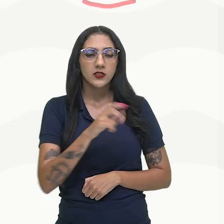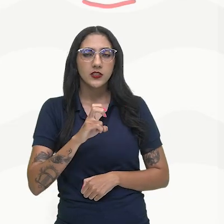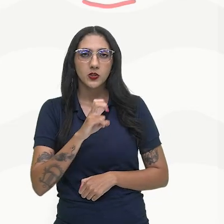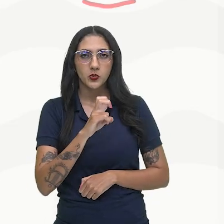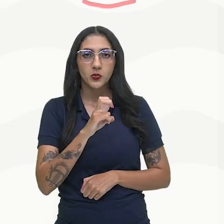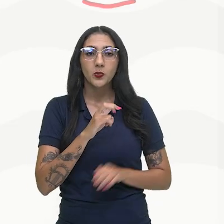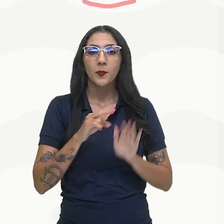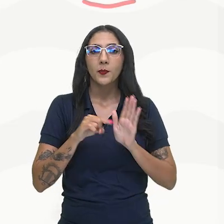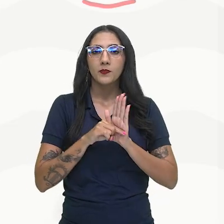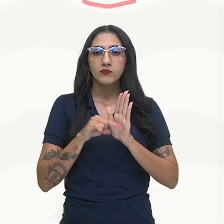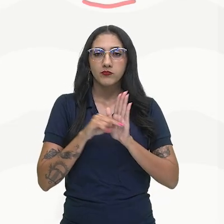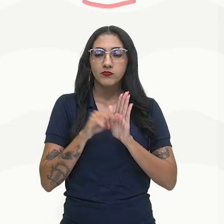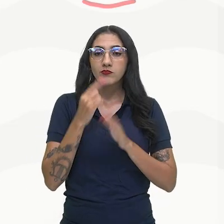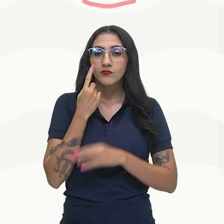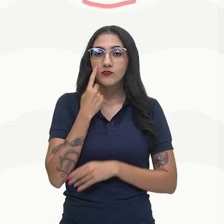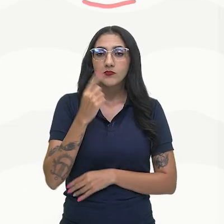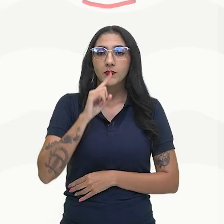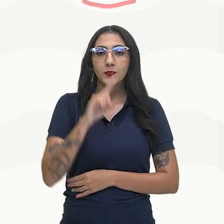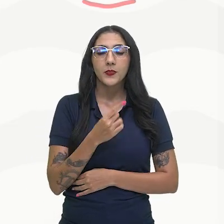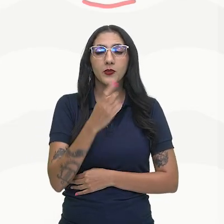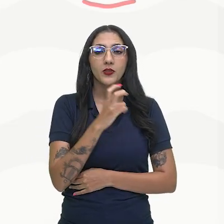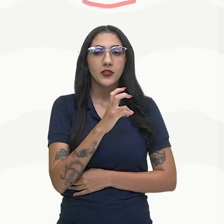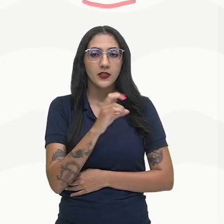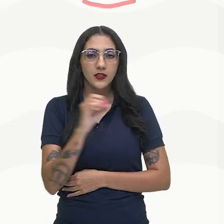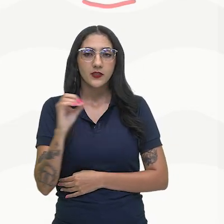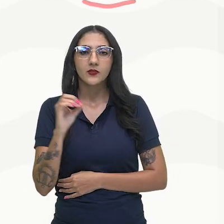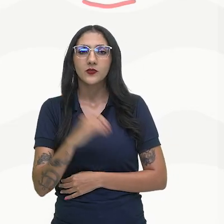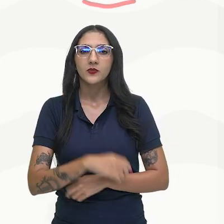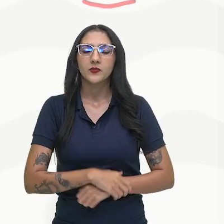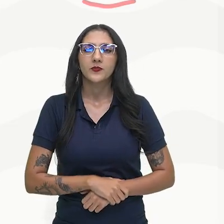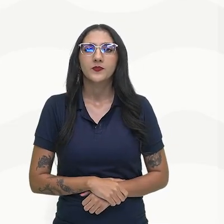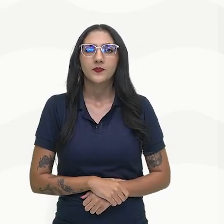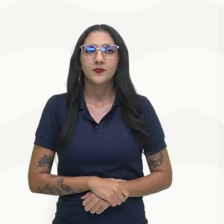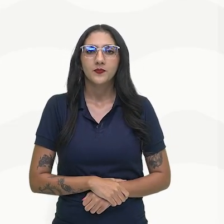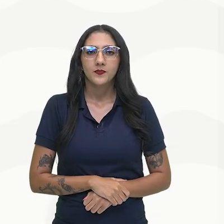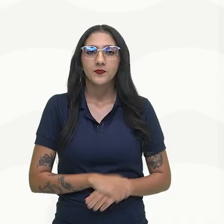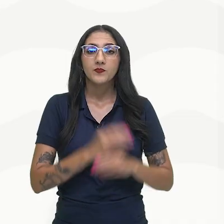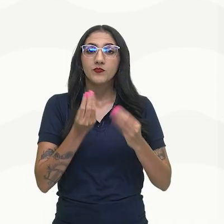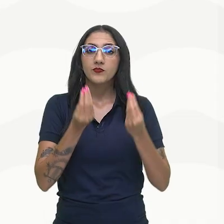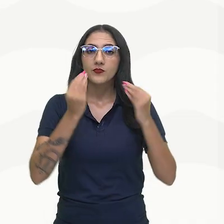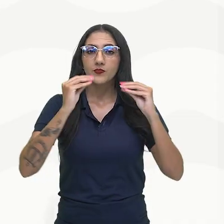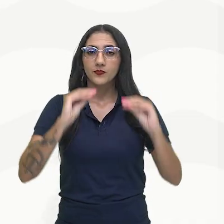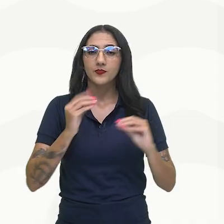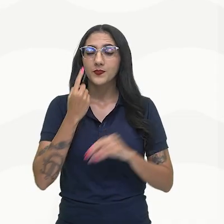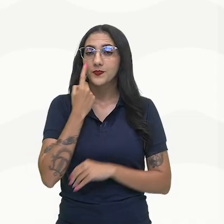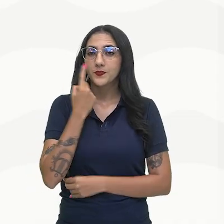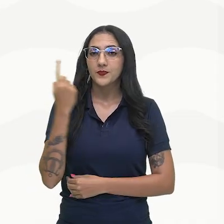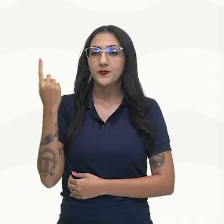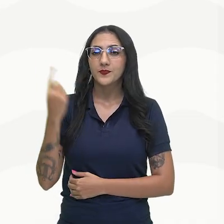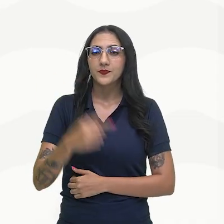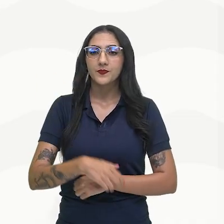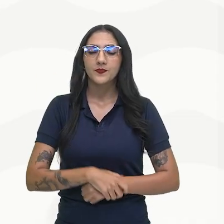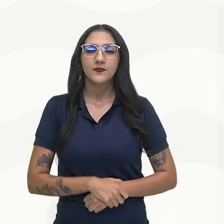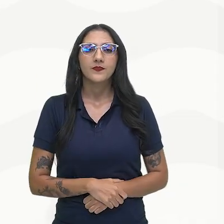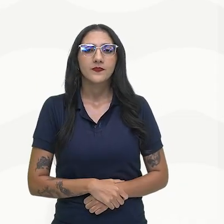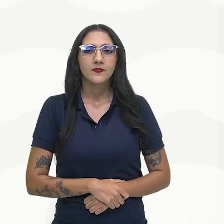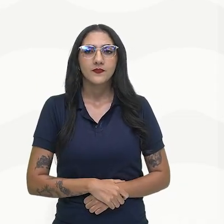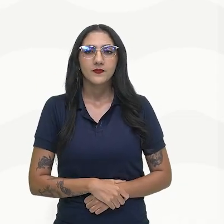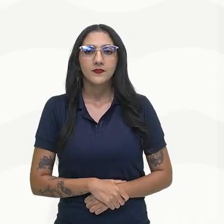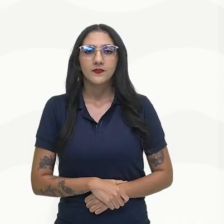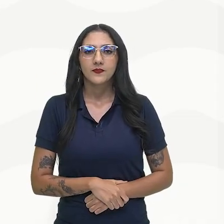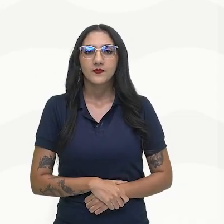2025, 1.200 pessoas e 1.500 pessoas, tá? Colocando, então, aqui na nossa cartela, observe.